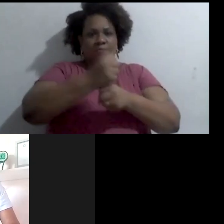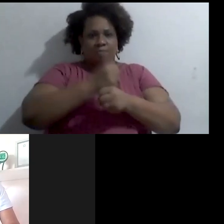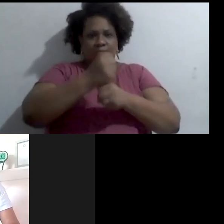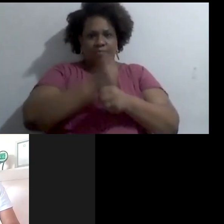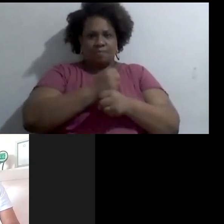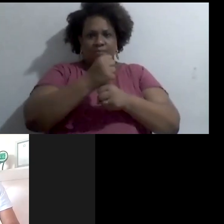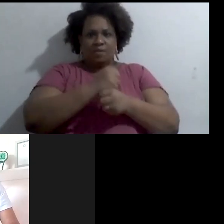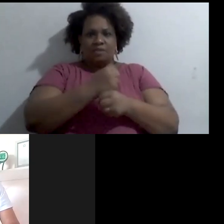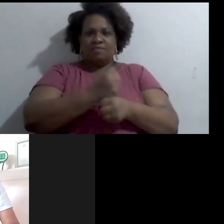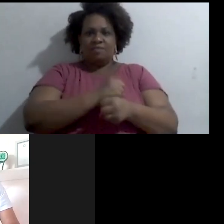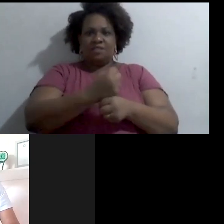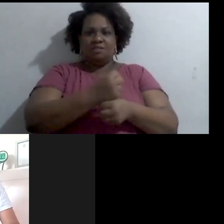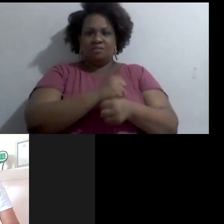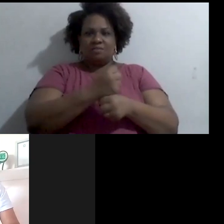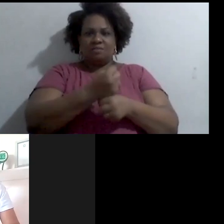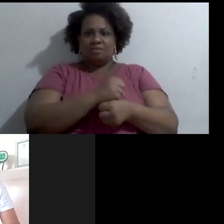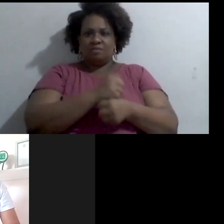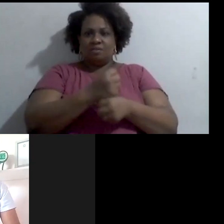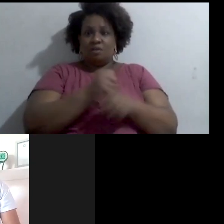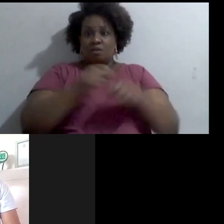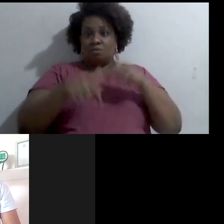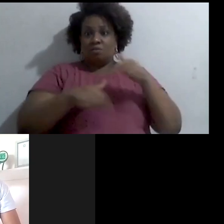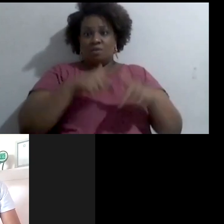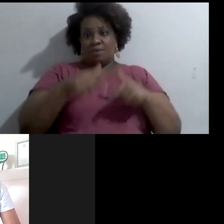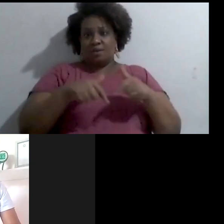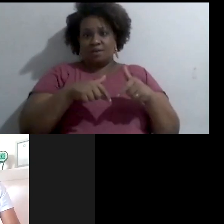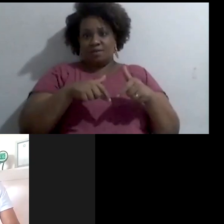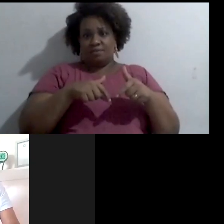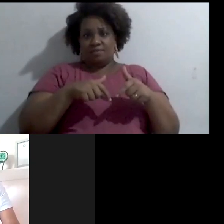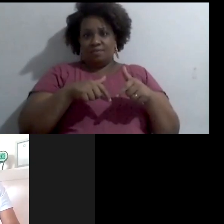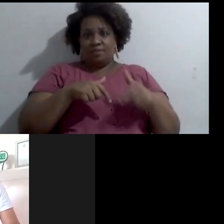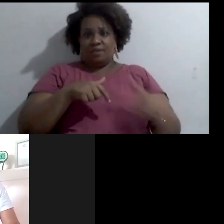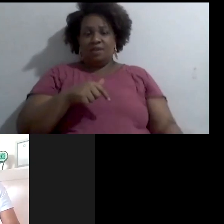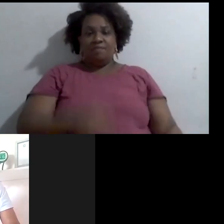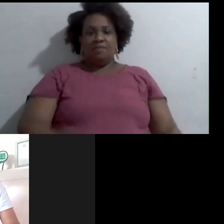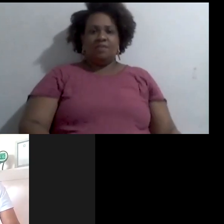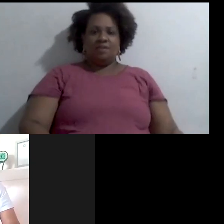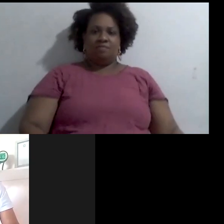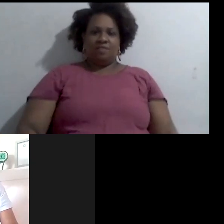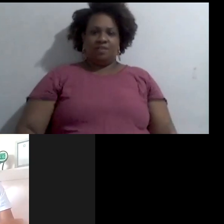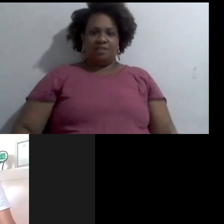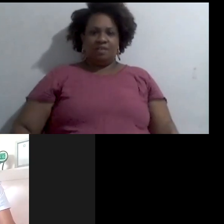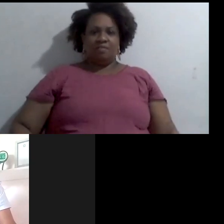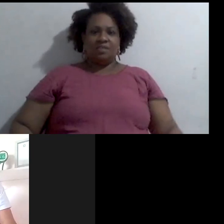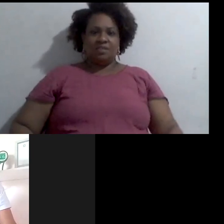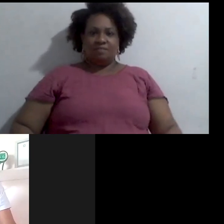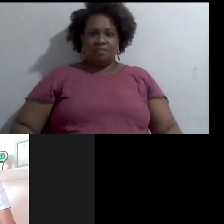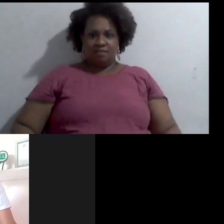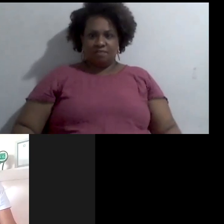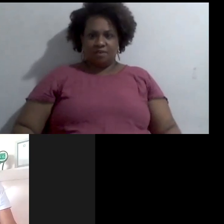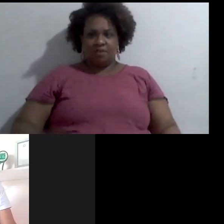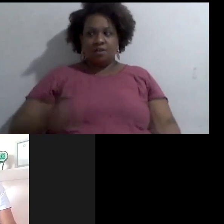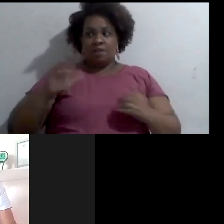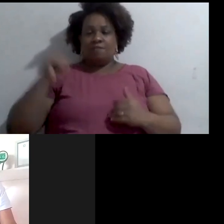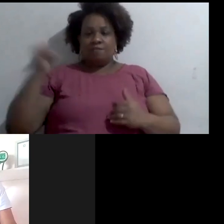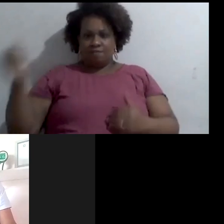vezes, o profissional não consegue fazer o trabalho dele nos lugares que ele está, ou então ele tem que fazer fora.